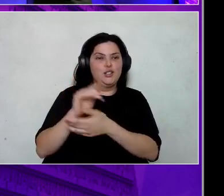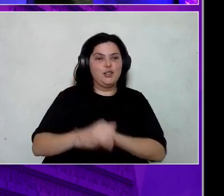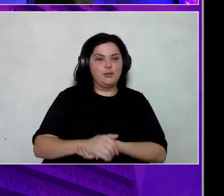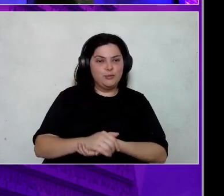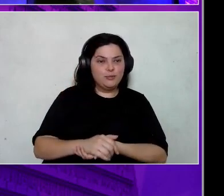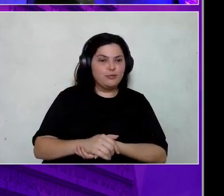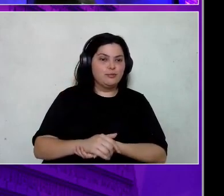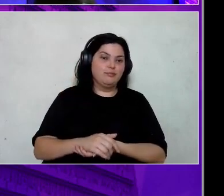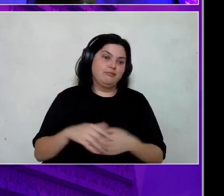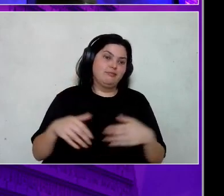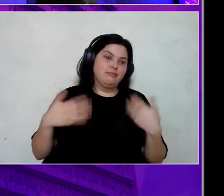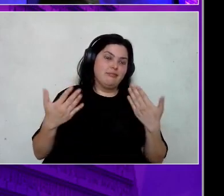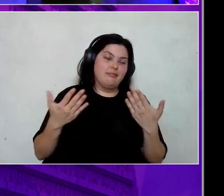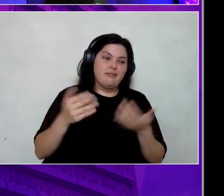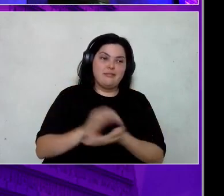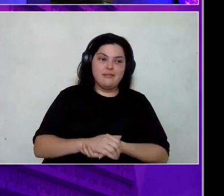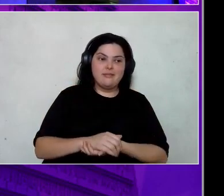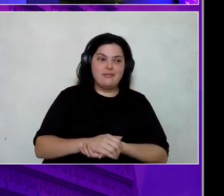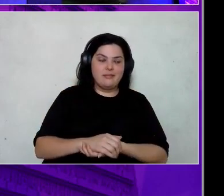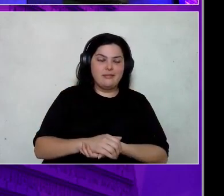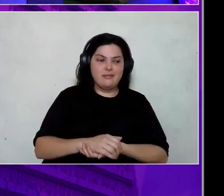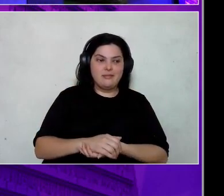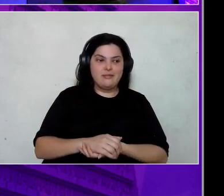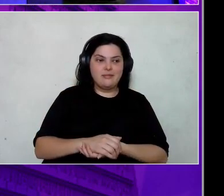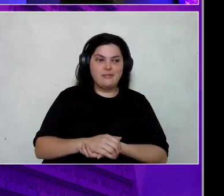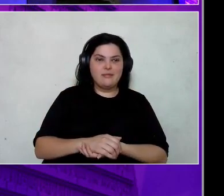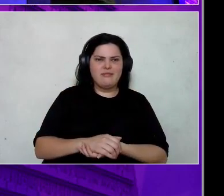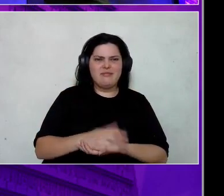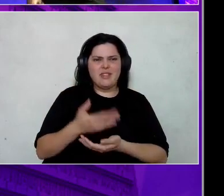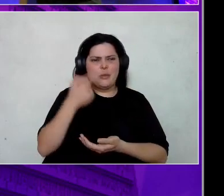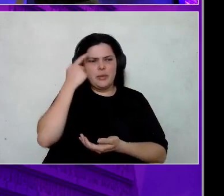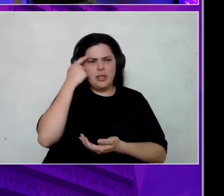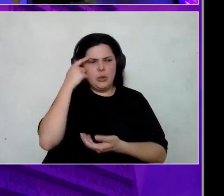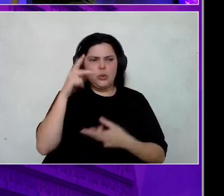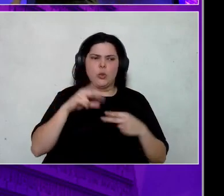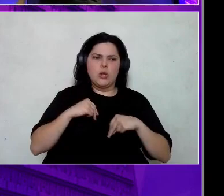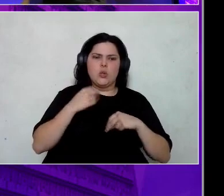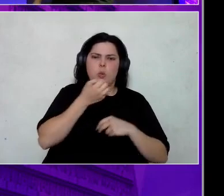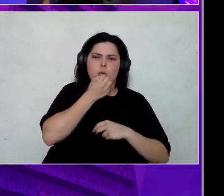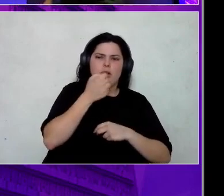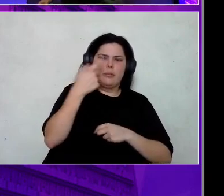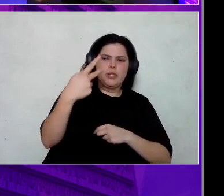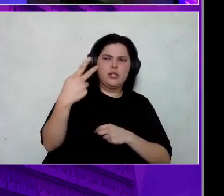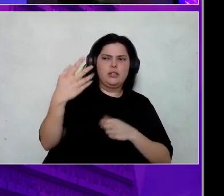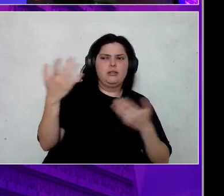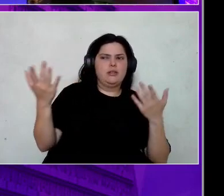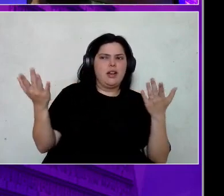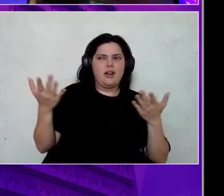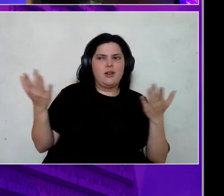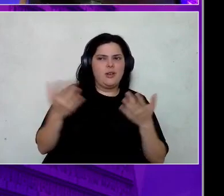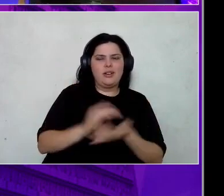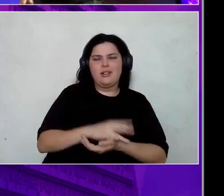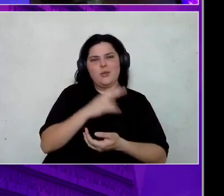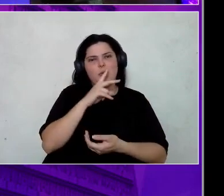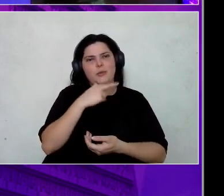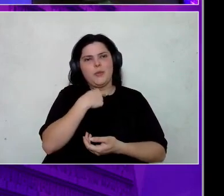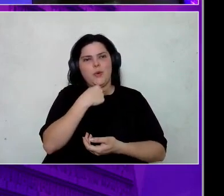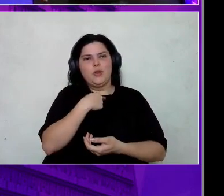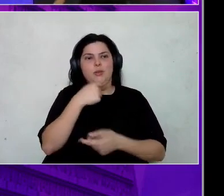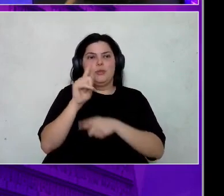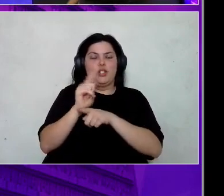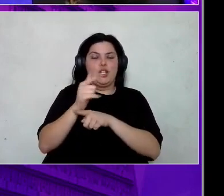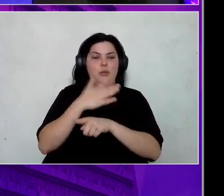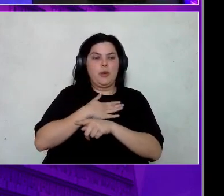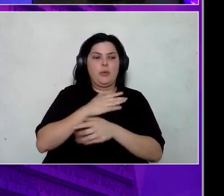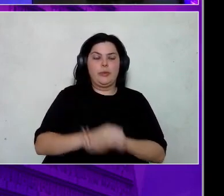da pessoa. E aí, será que ele não vai ficar pensando, pô, falava isso aí para Peter, e agora ele é meu gerente, né?